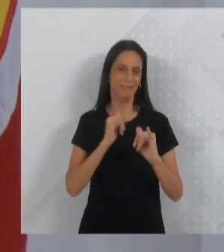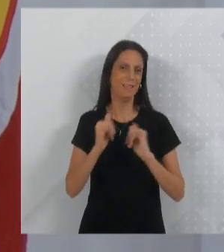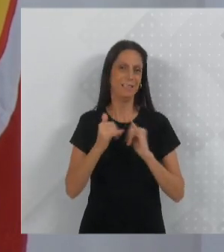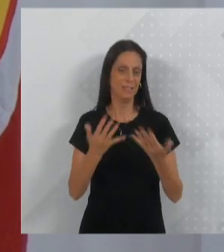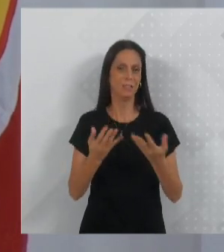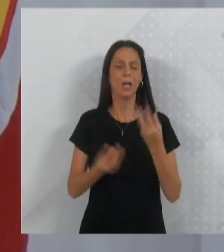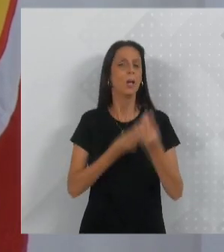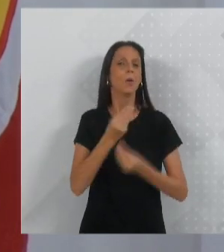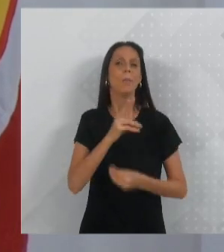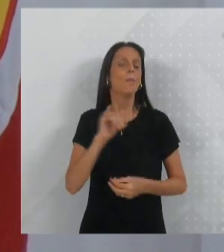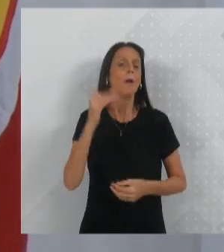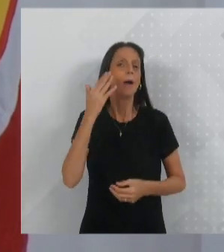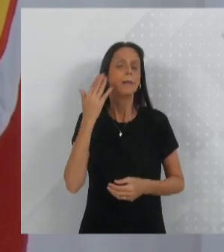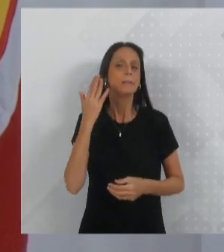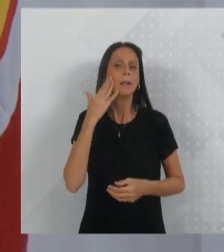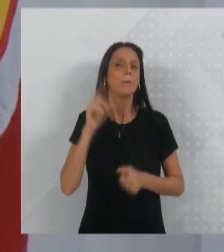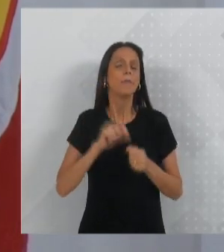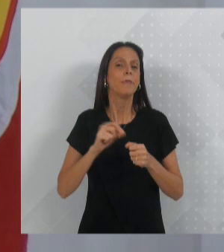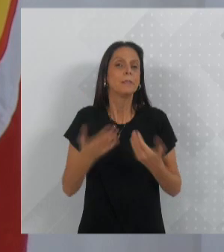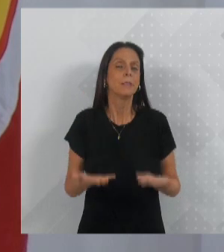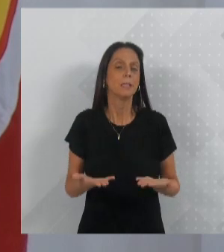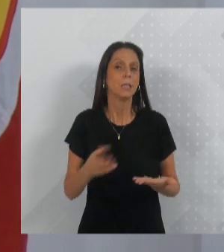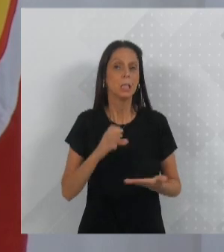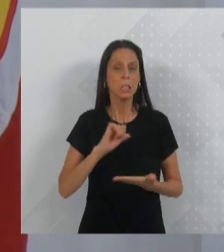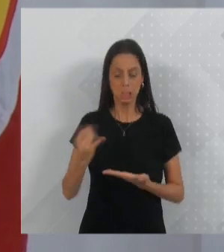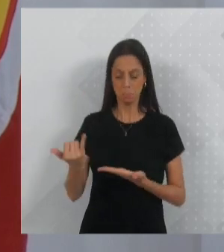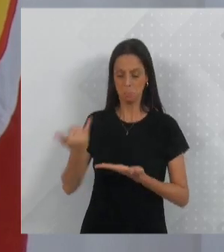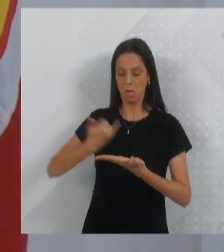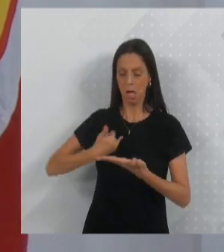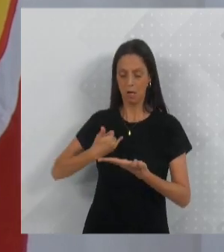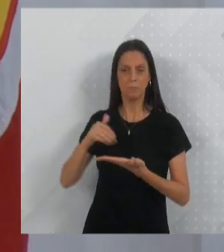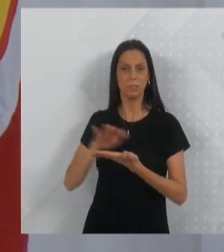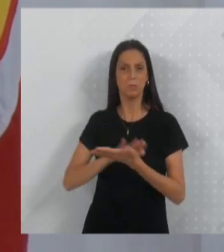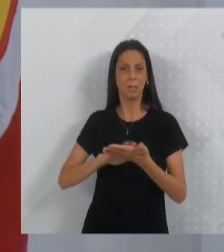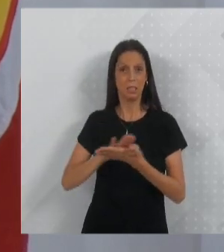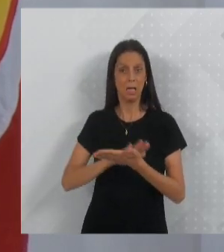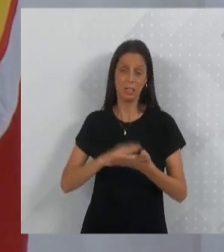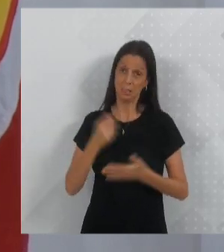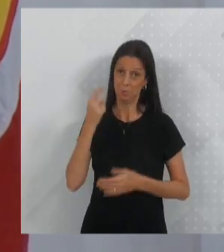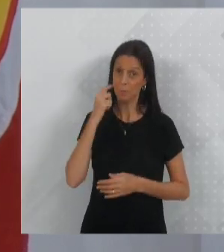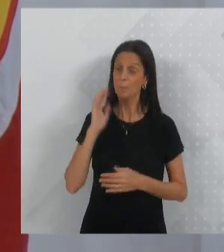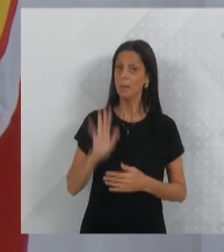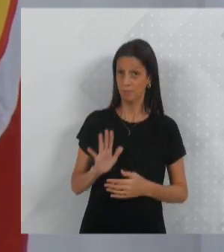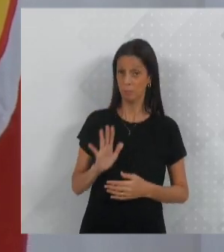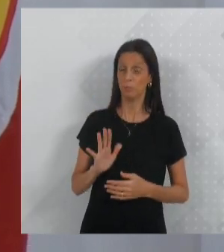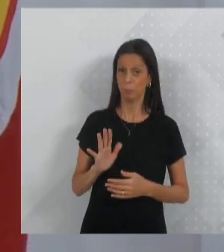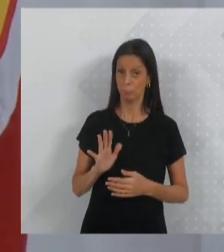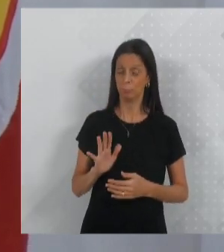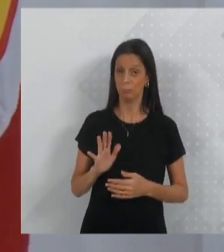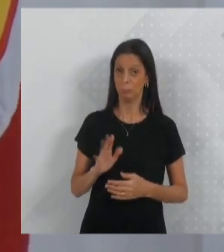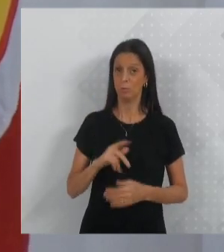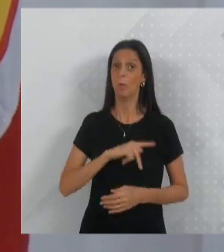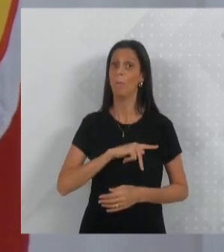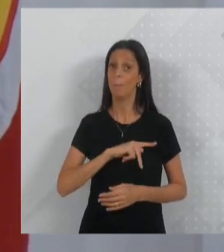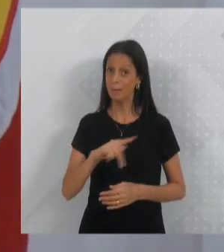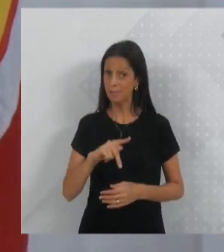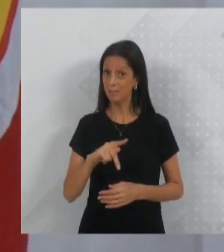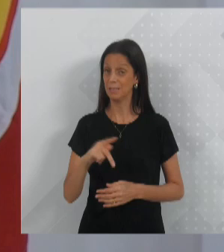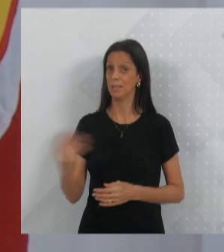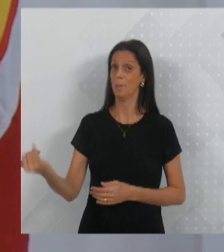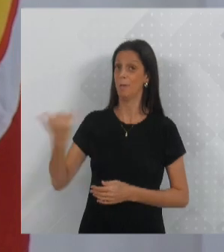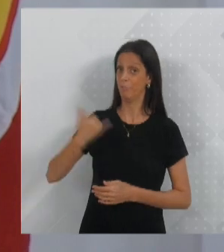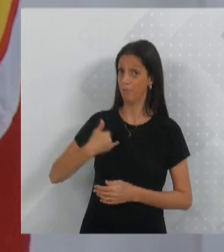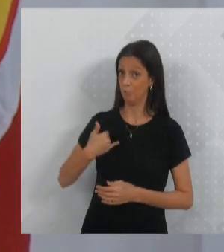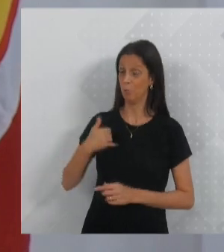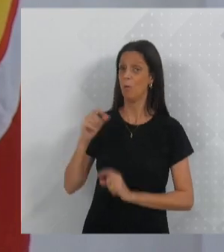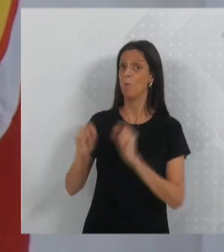como é que ela vai fazer se eu não receber nada eu penso dessa forma o o o o presidente da autarquia me me